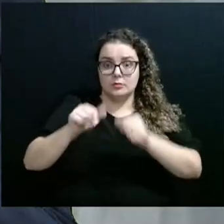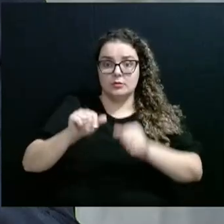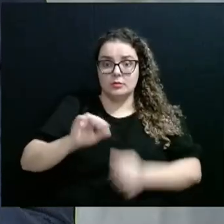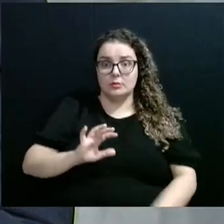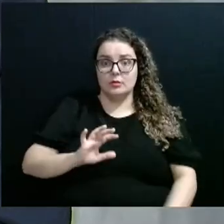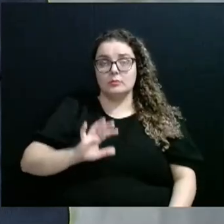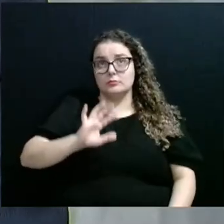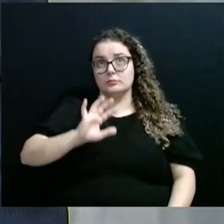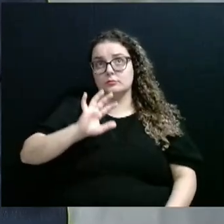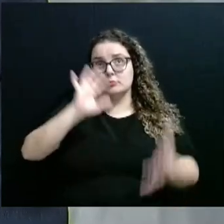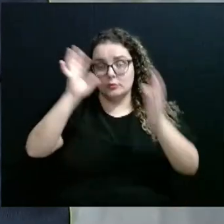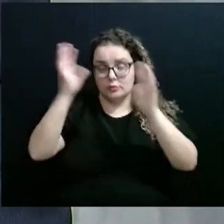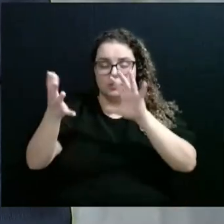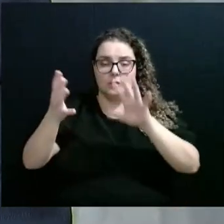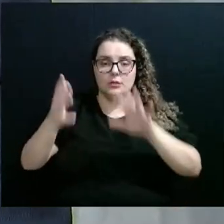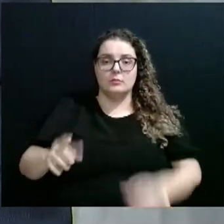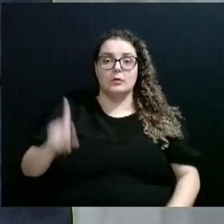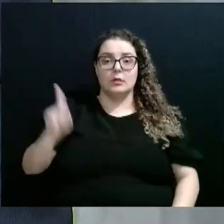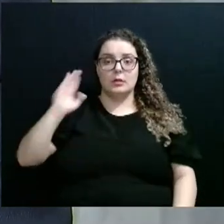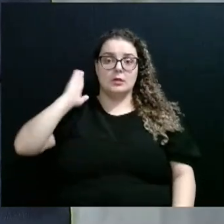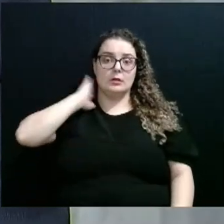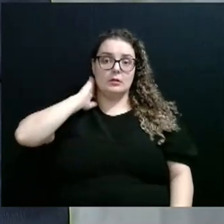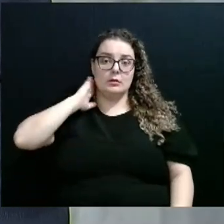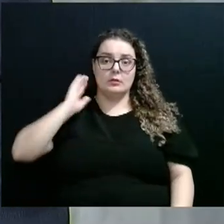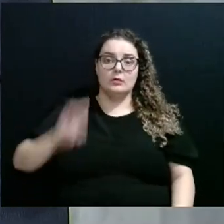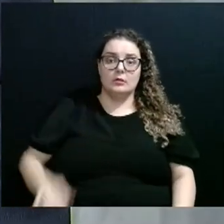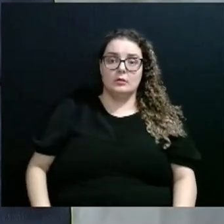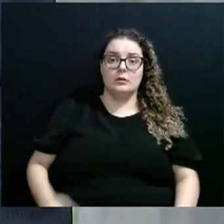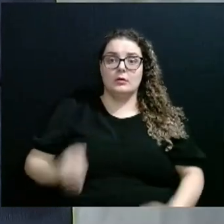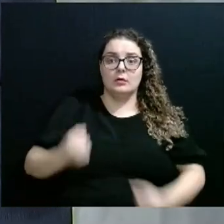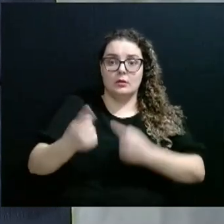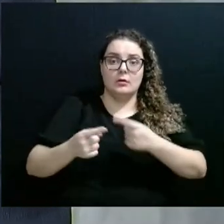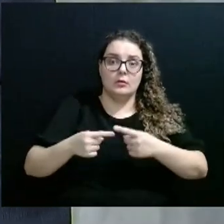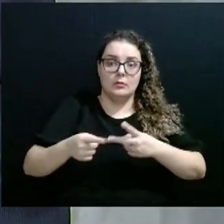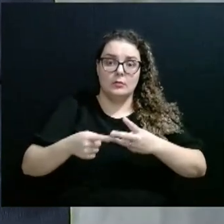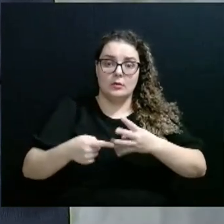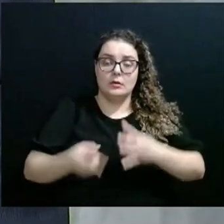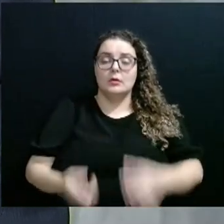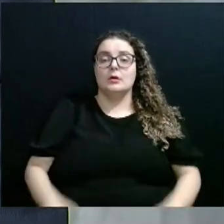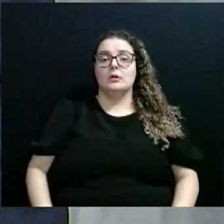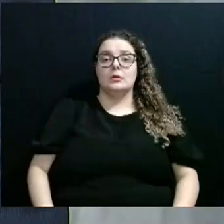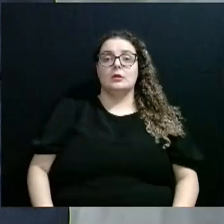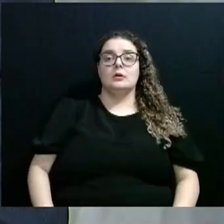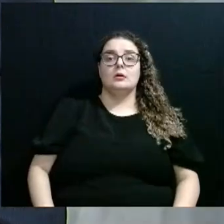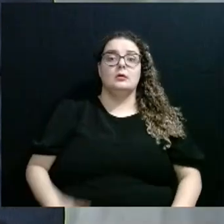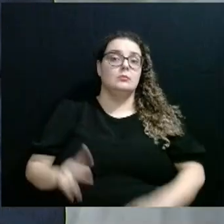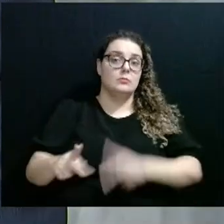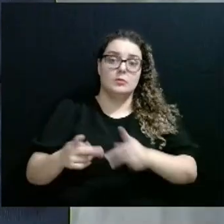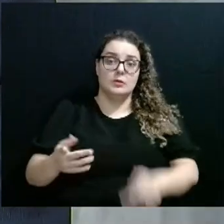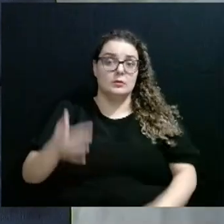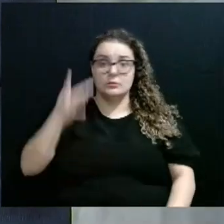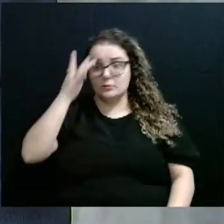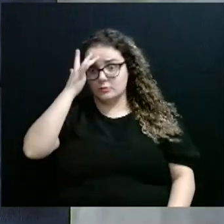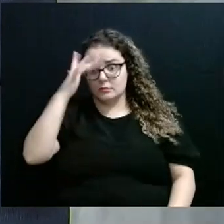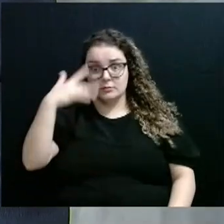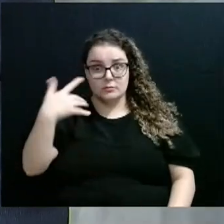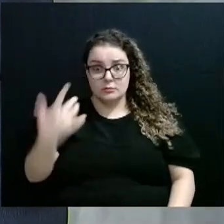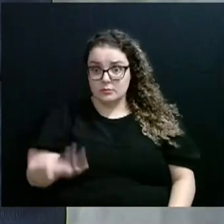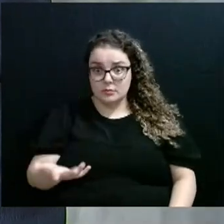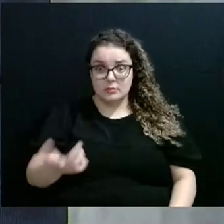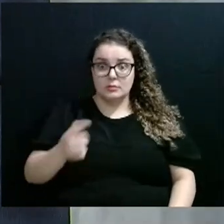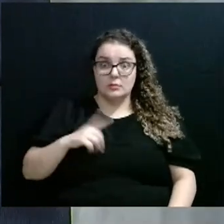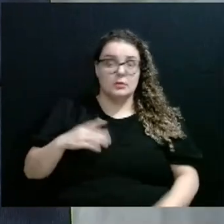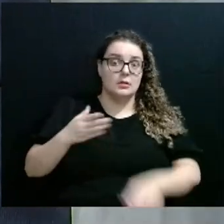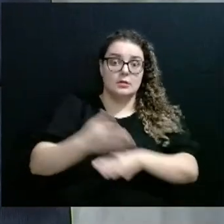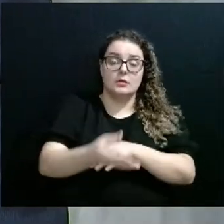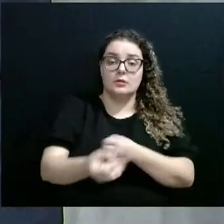assunto de passagem, durou algumas semanas. A população, muitas delas, não chegaram a sequer ter acesso às informações.